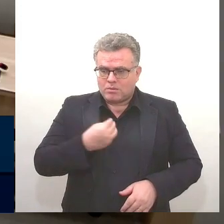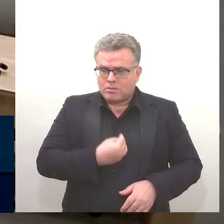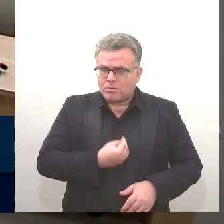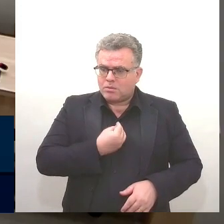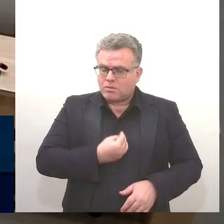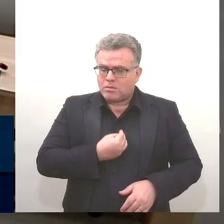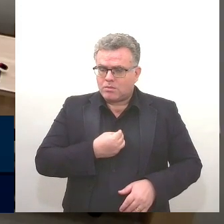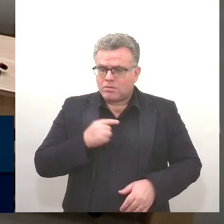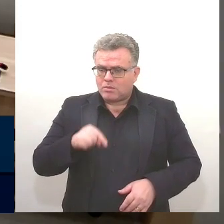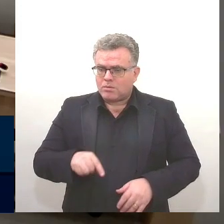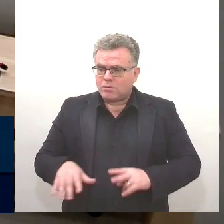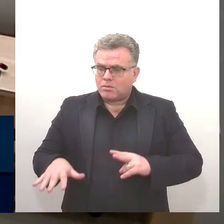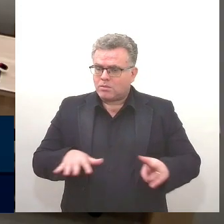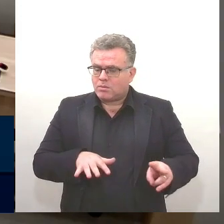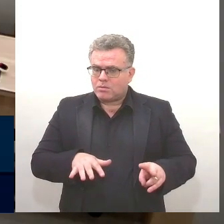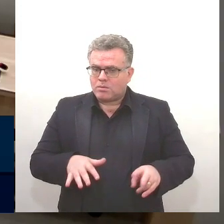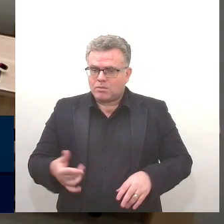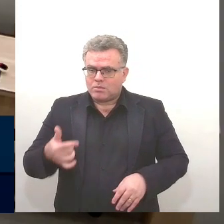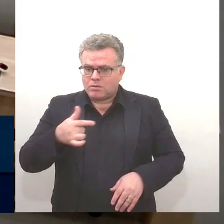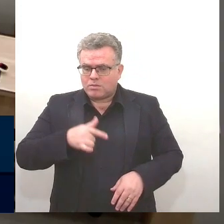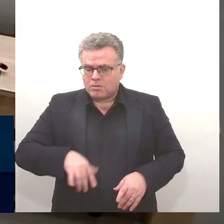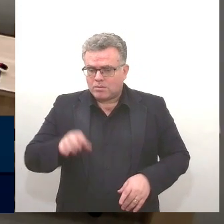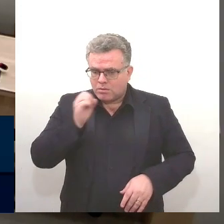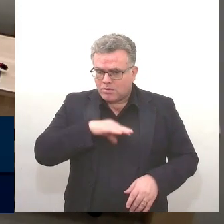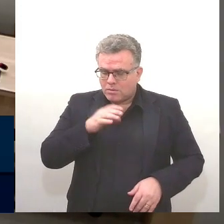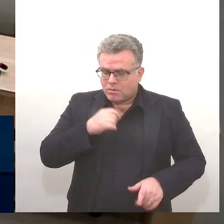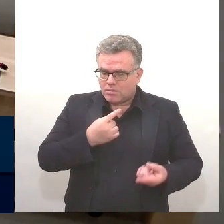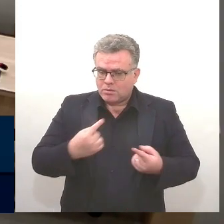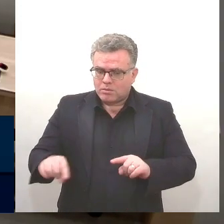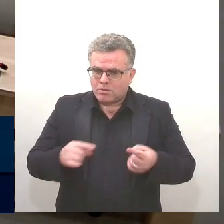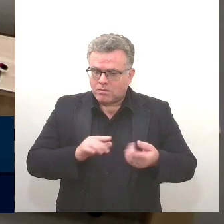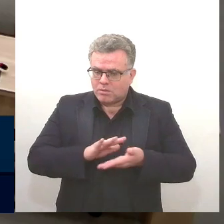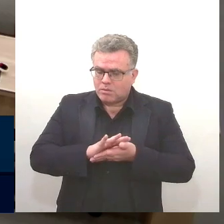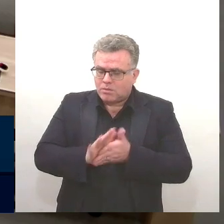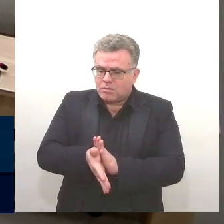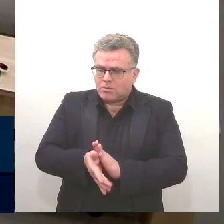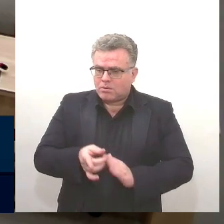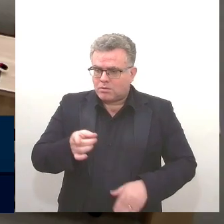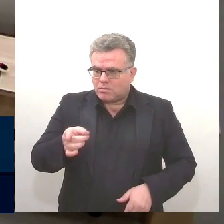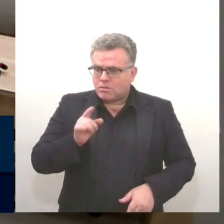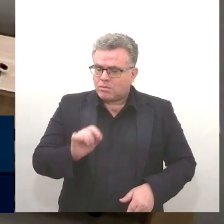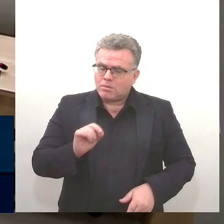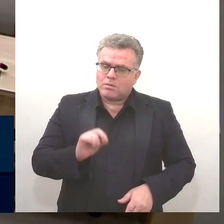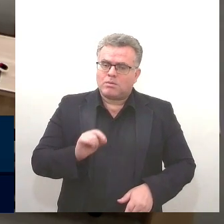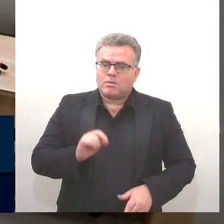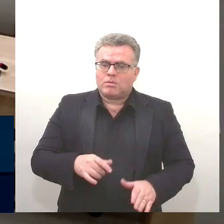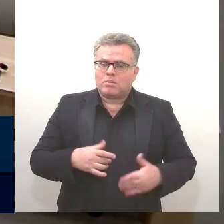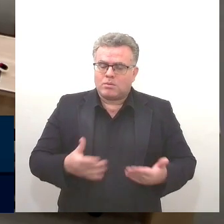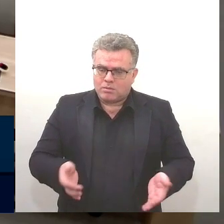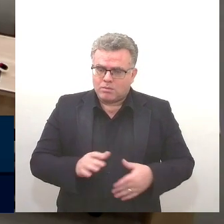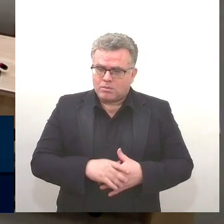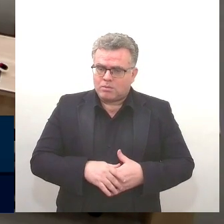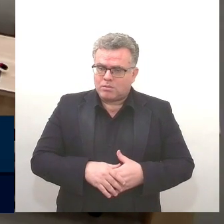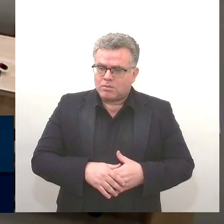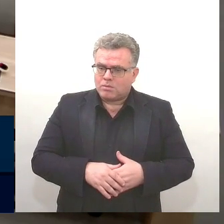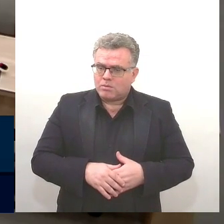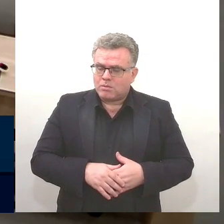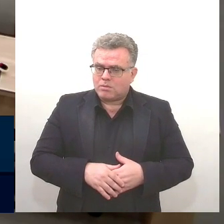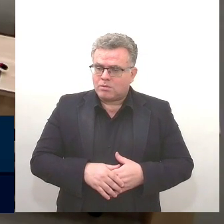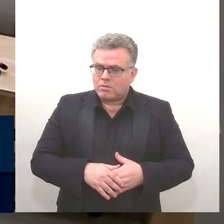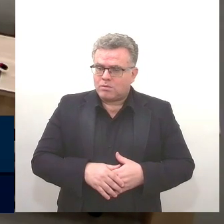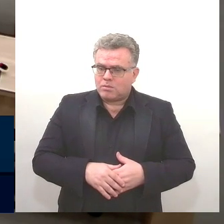vez foi agredida verbalmente humilhada insultada e agredida de forma